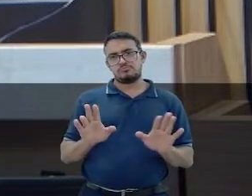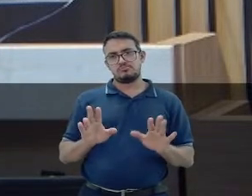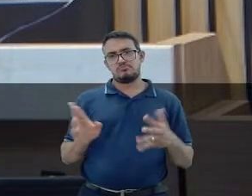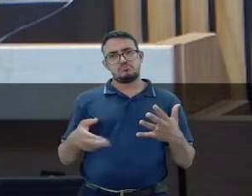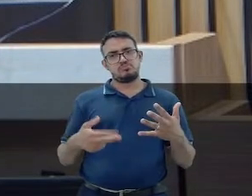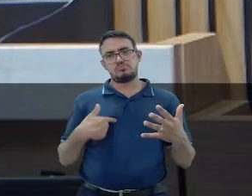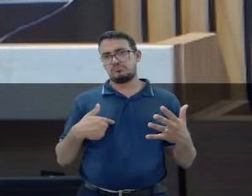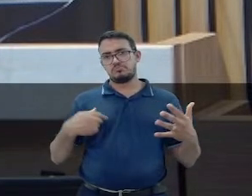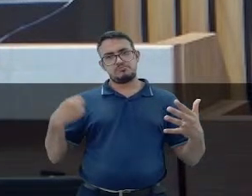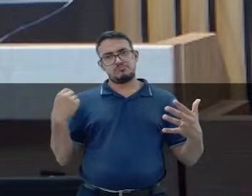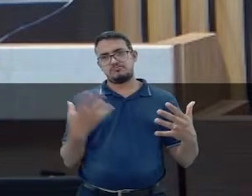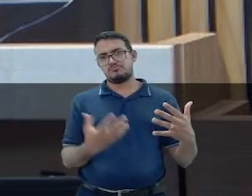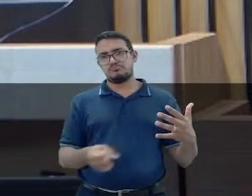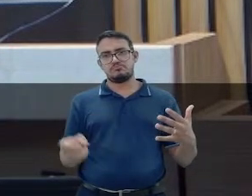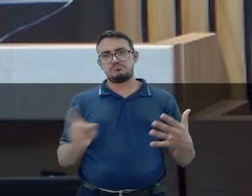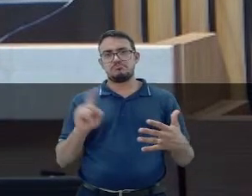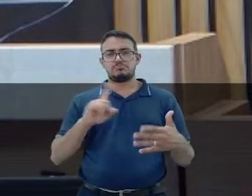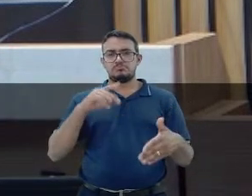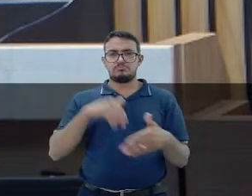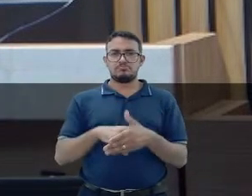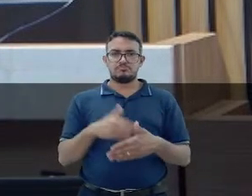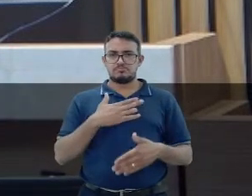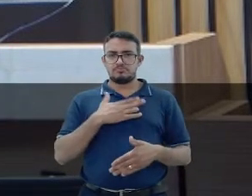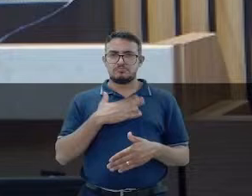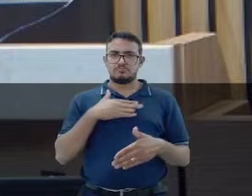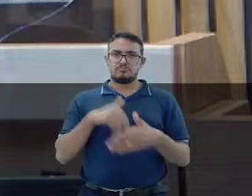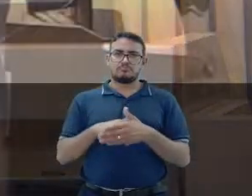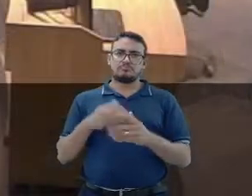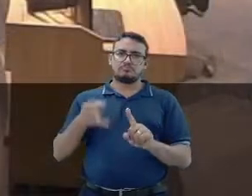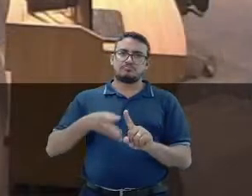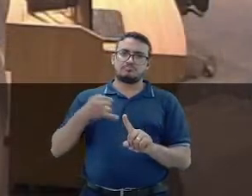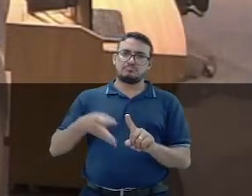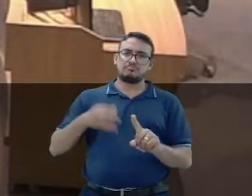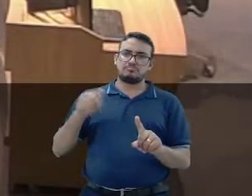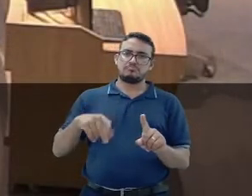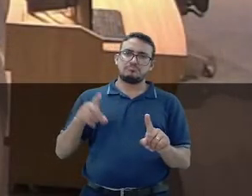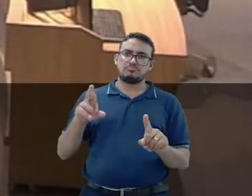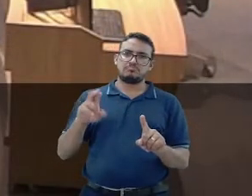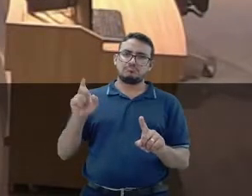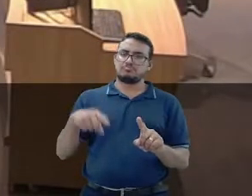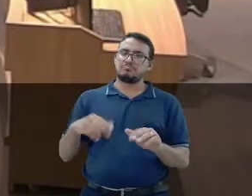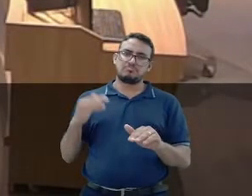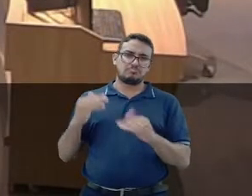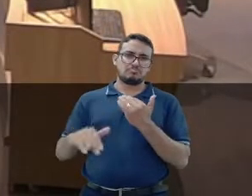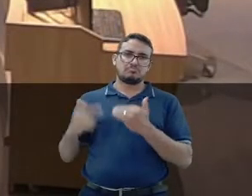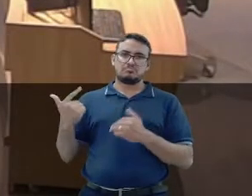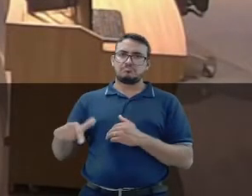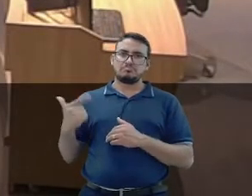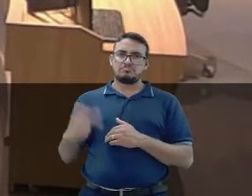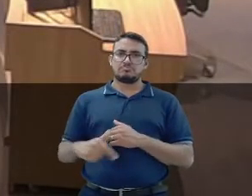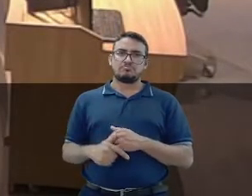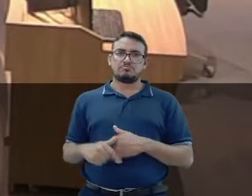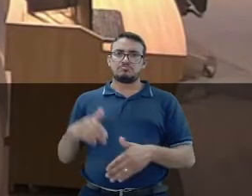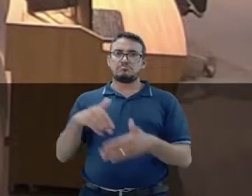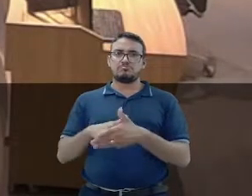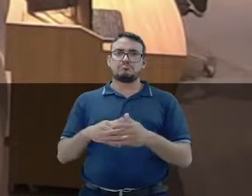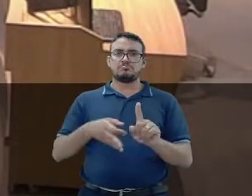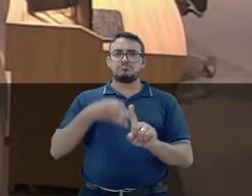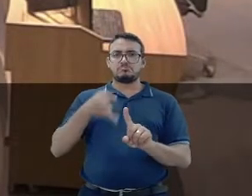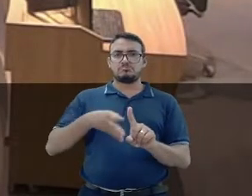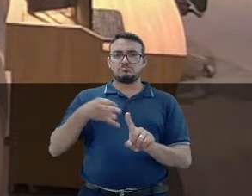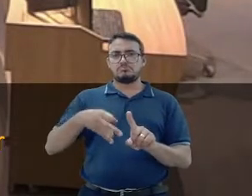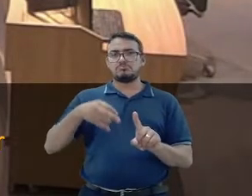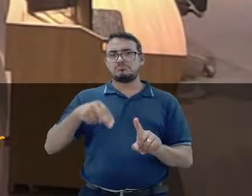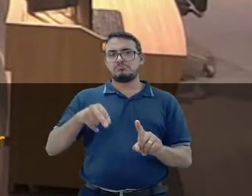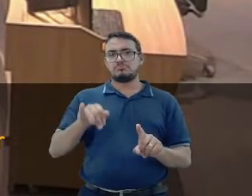nessa linha o meu voto. Como vota o desembargador André? Sem divergência, presidente. Obrigado, desembargador André. Como vota o desembargador